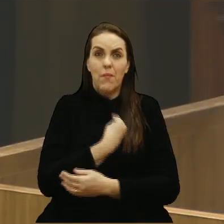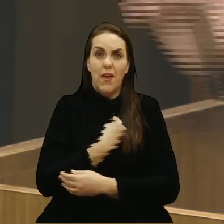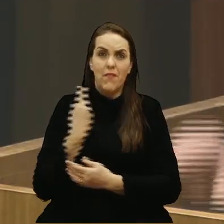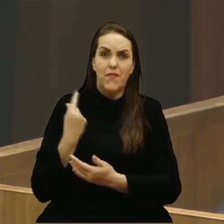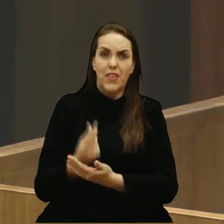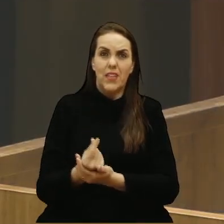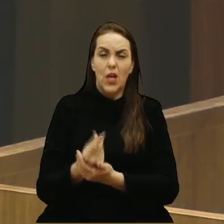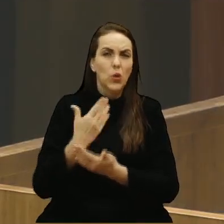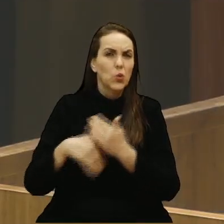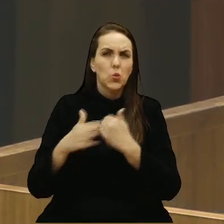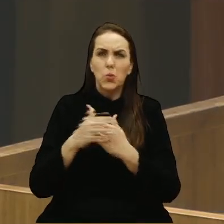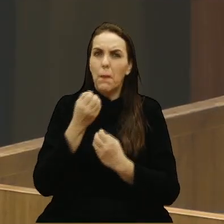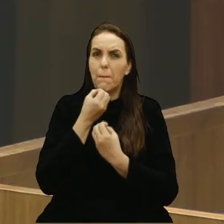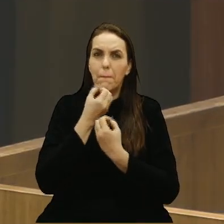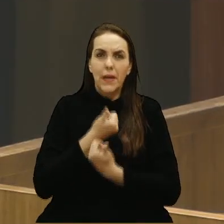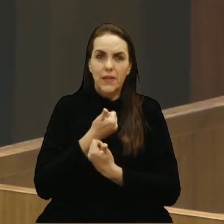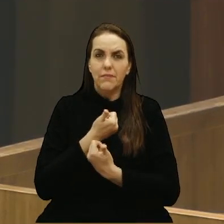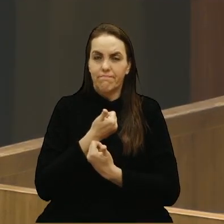que eu fiz de bem